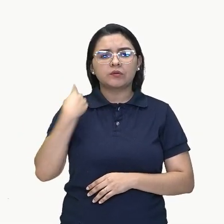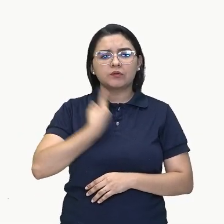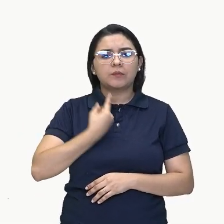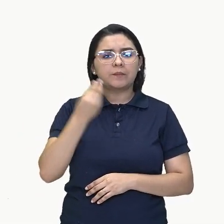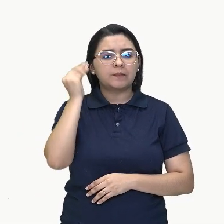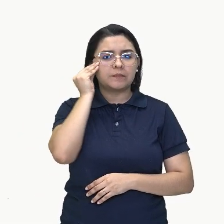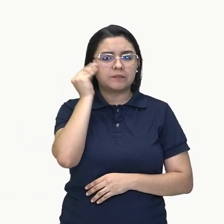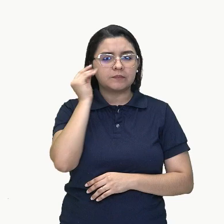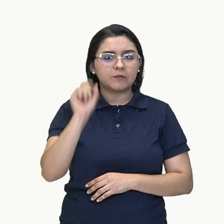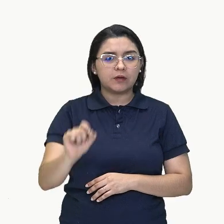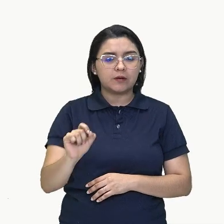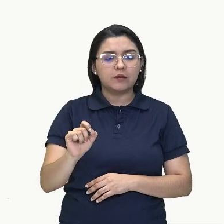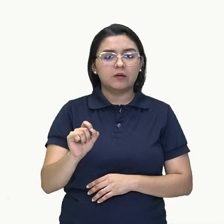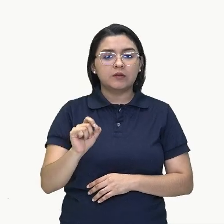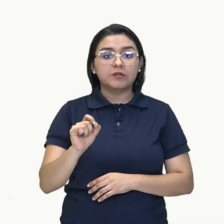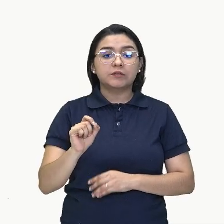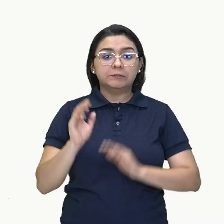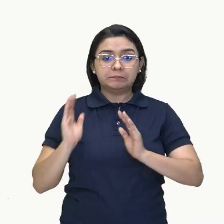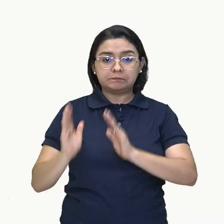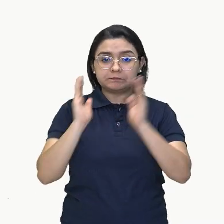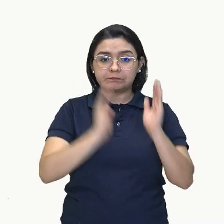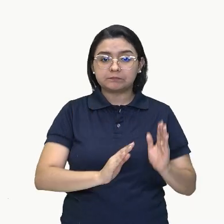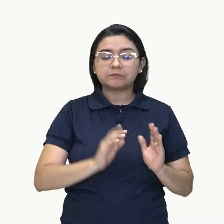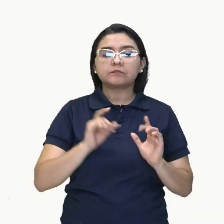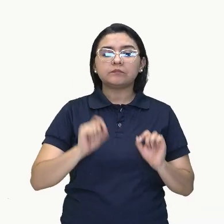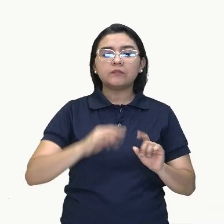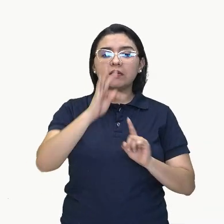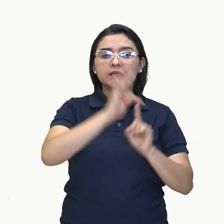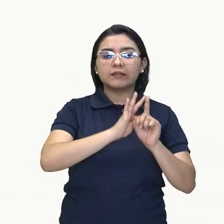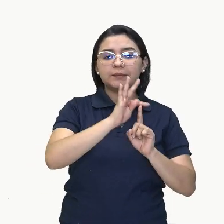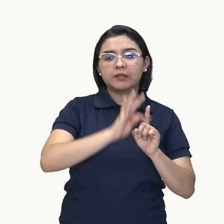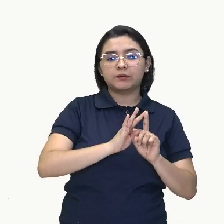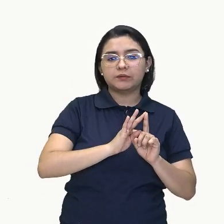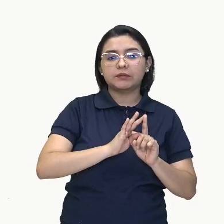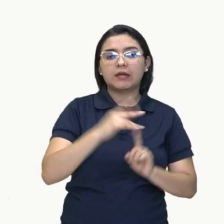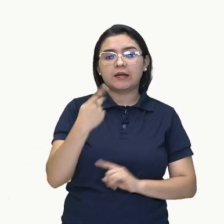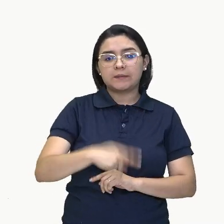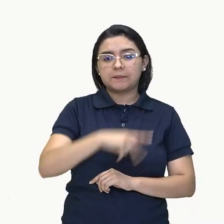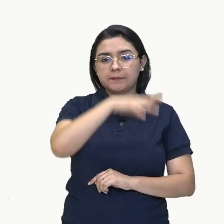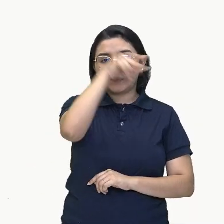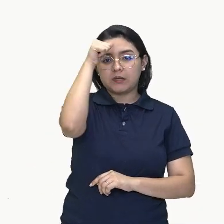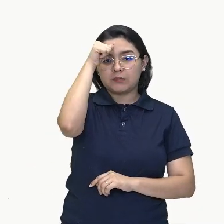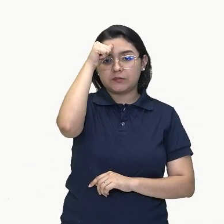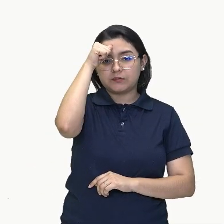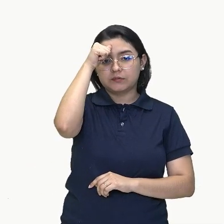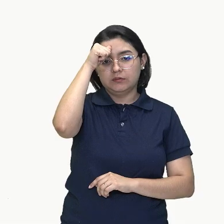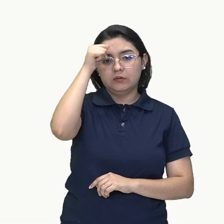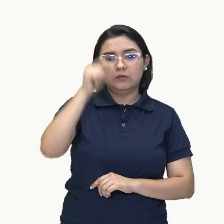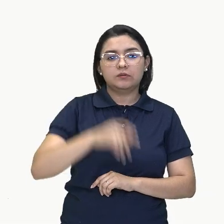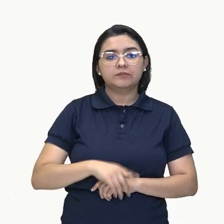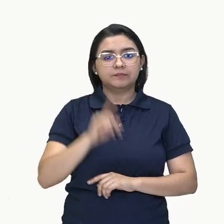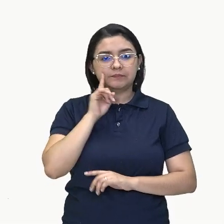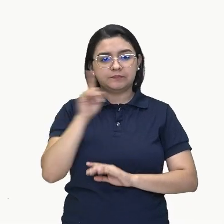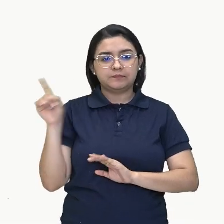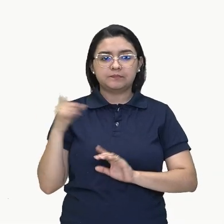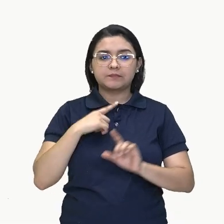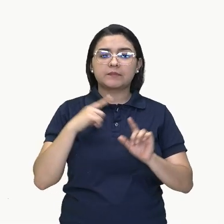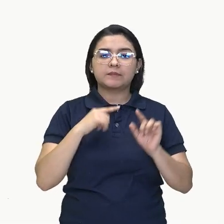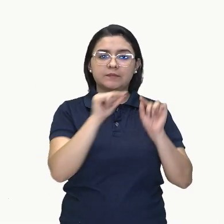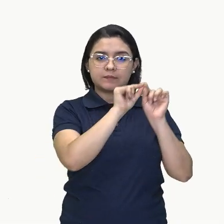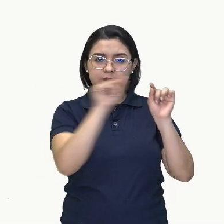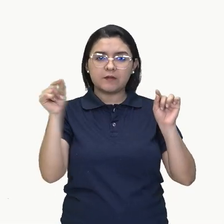observa? Já na temperatura de Manaus, olha, que a gente colocou aqui, essa linha